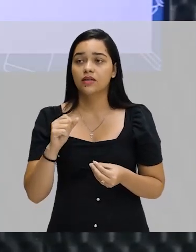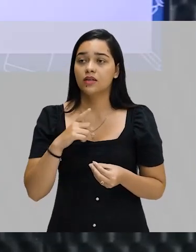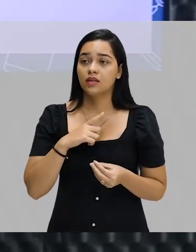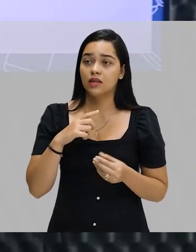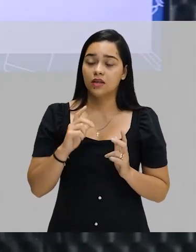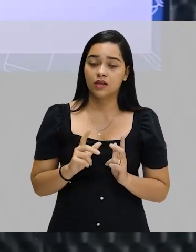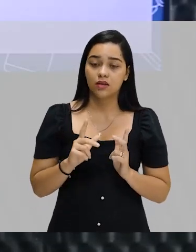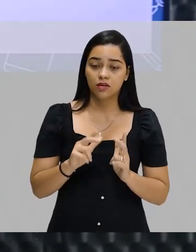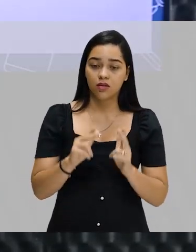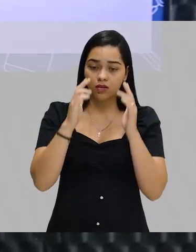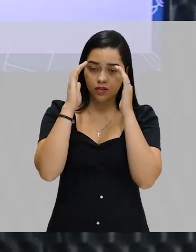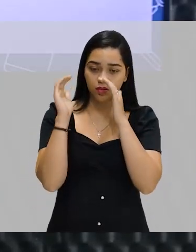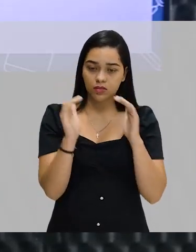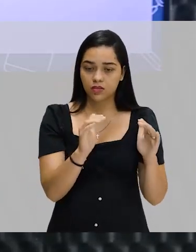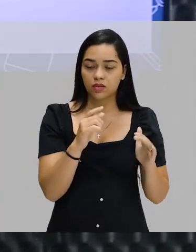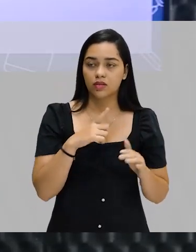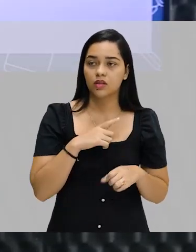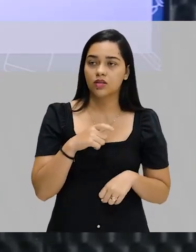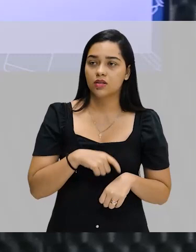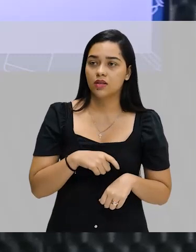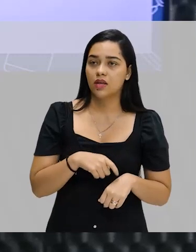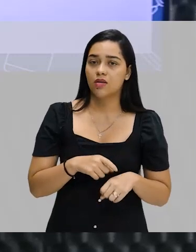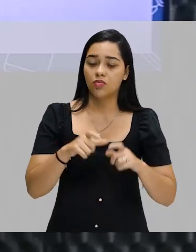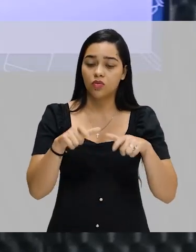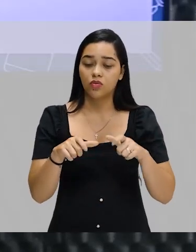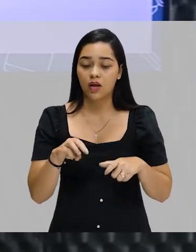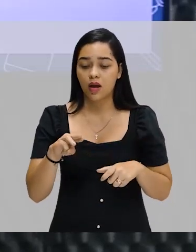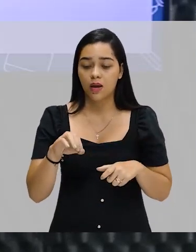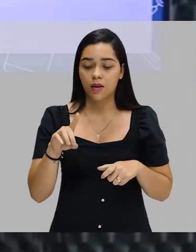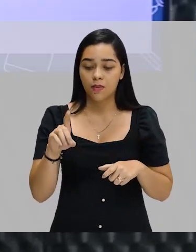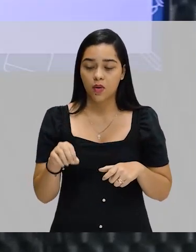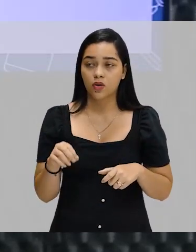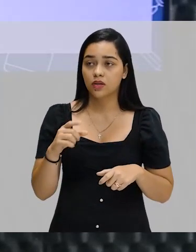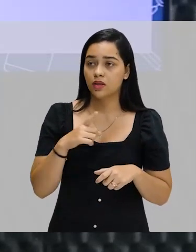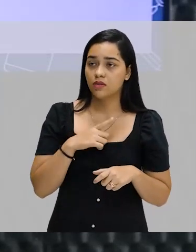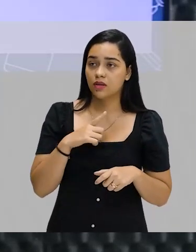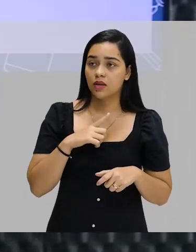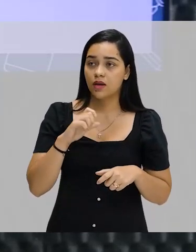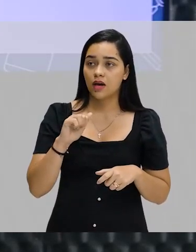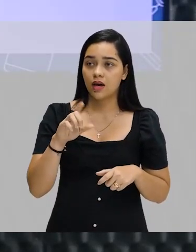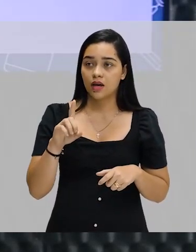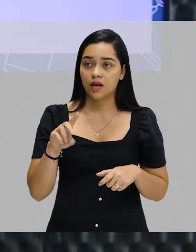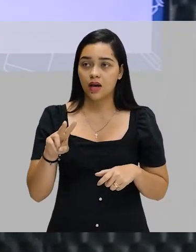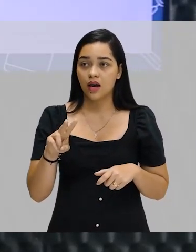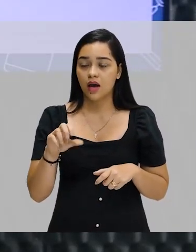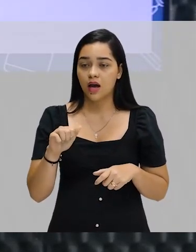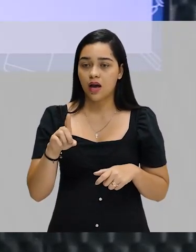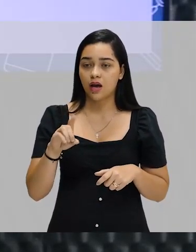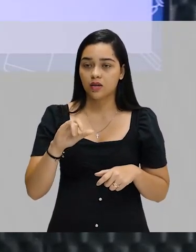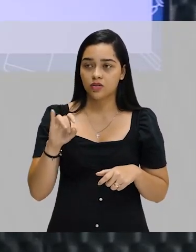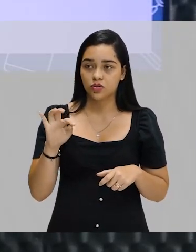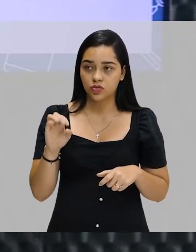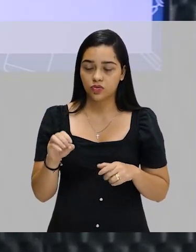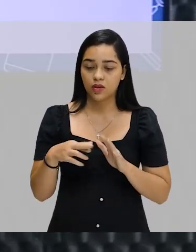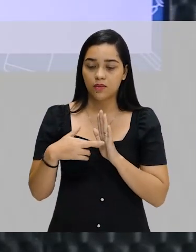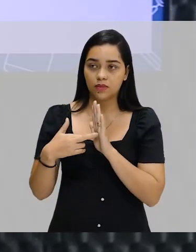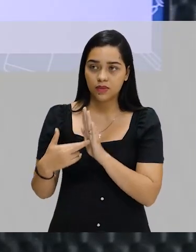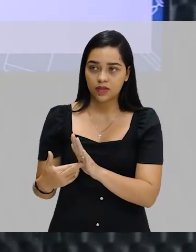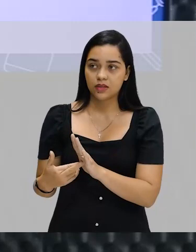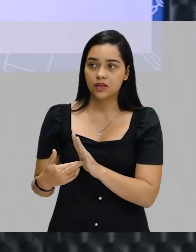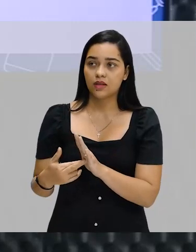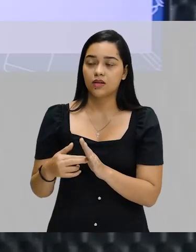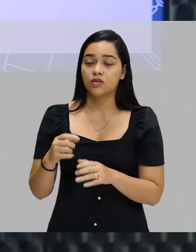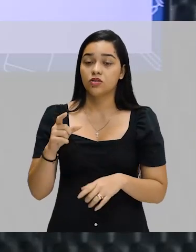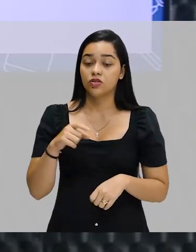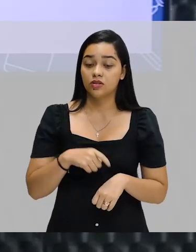a mesma classificação de tempo, de lugar, de modo. Então, eu tenho adjunto adverbial, né, representado pelo advérbio